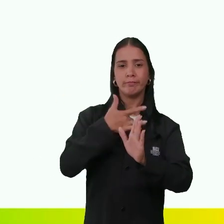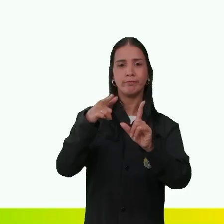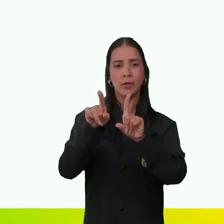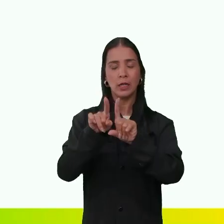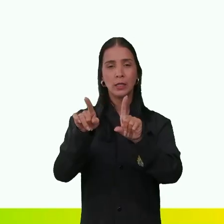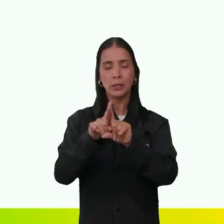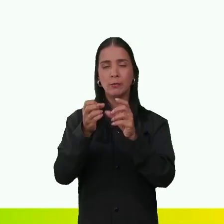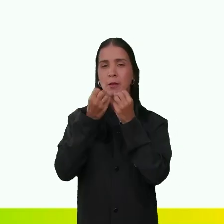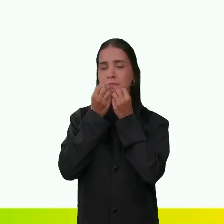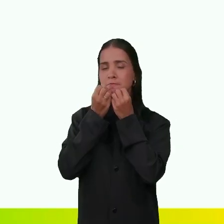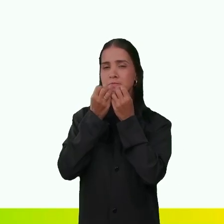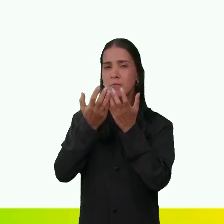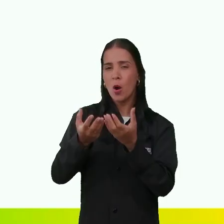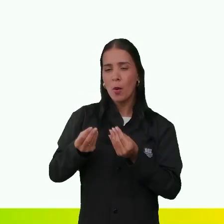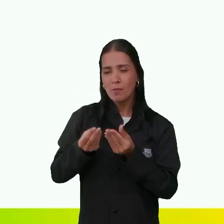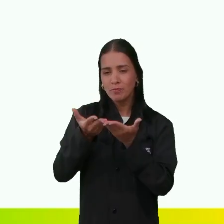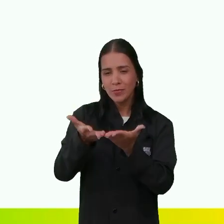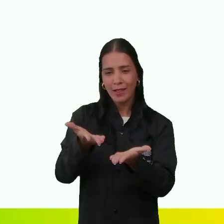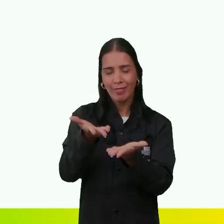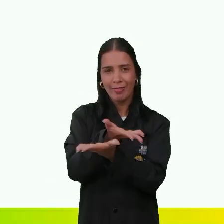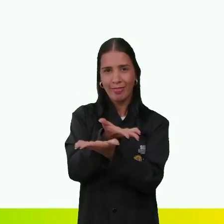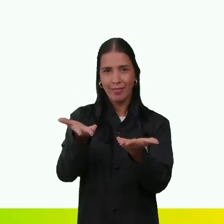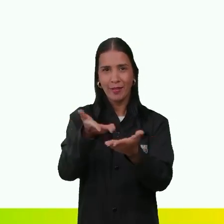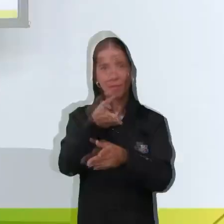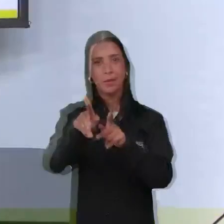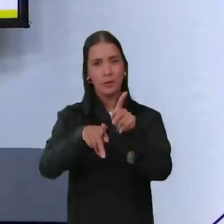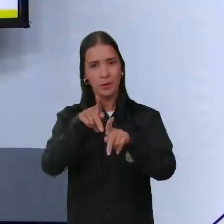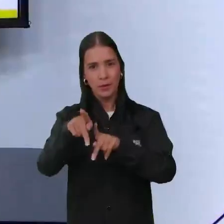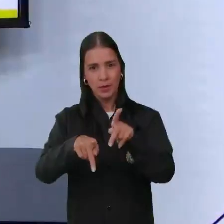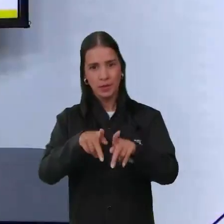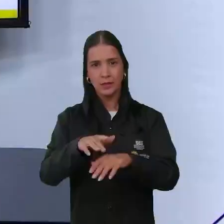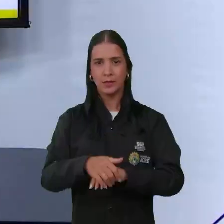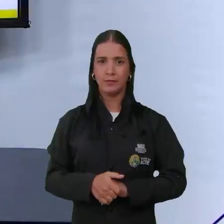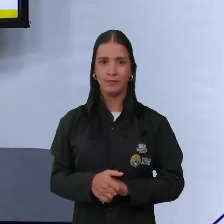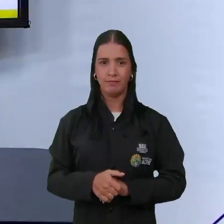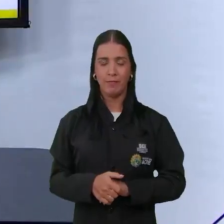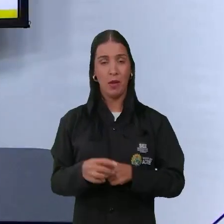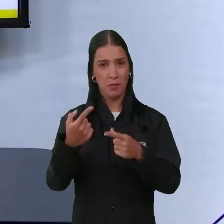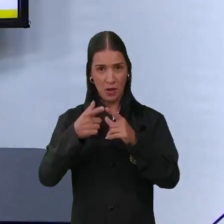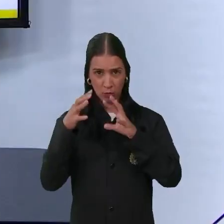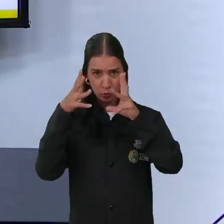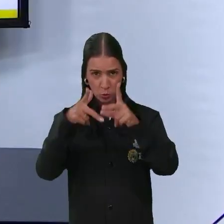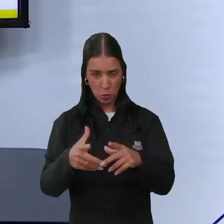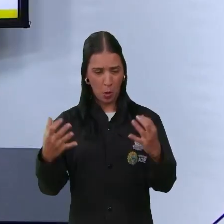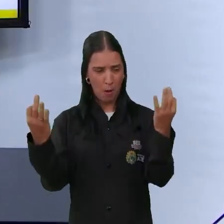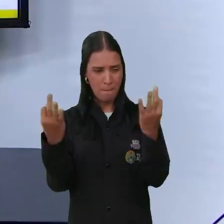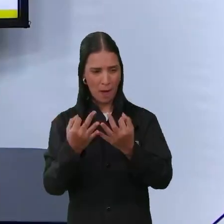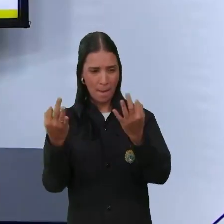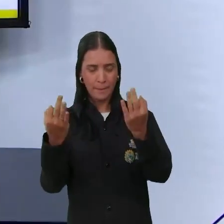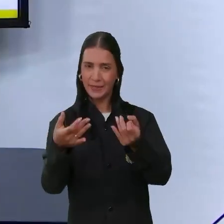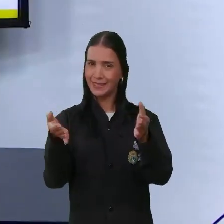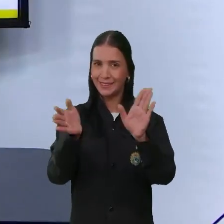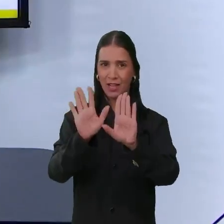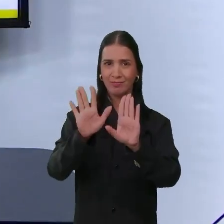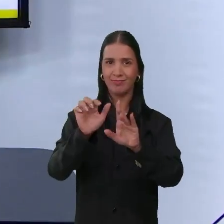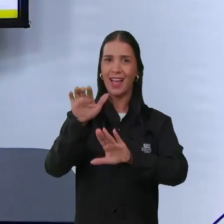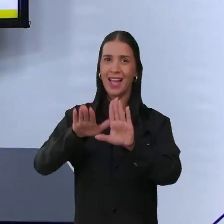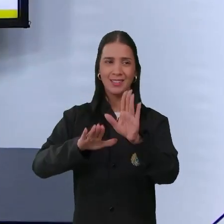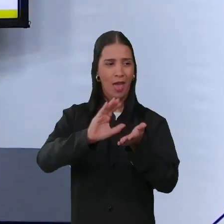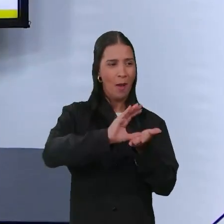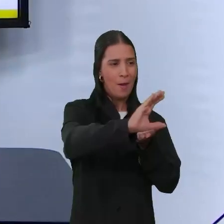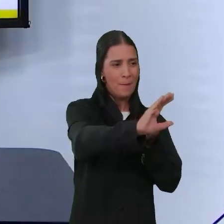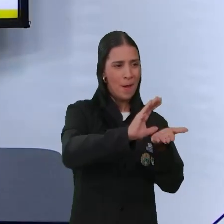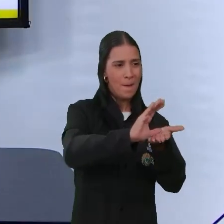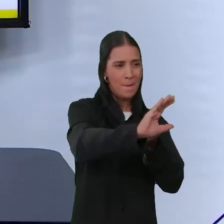da biopolítica. Então, nem tudo é maravilha. Então, pode acontecer que a gente destina